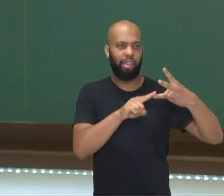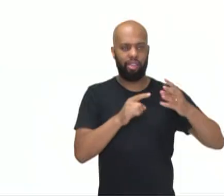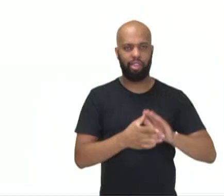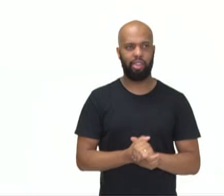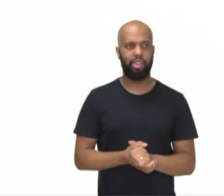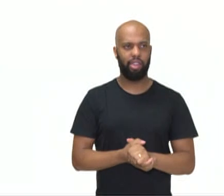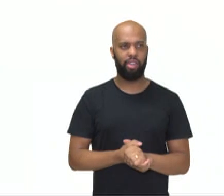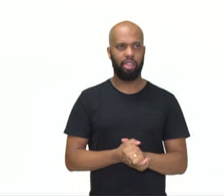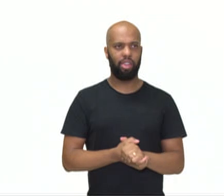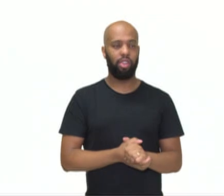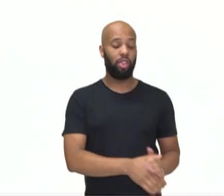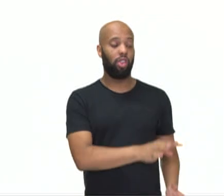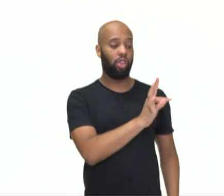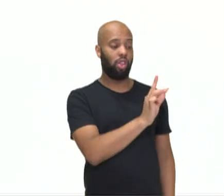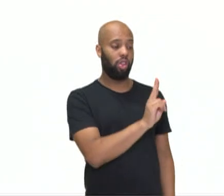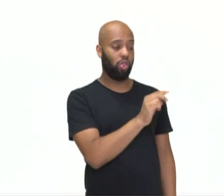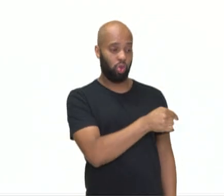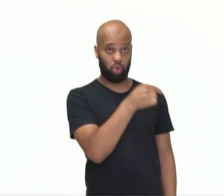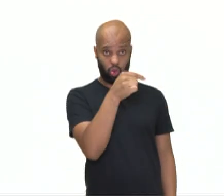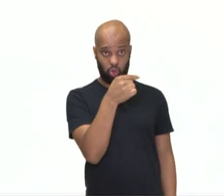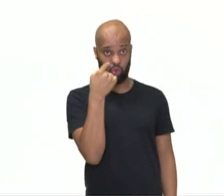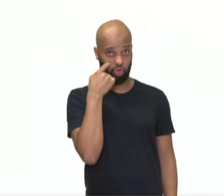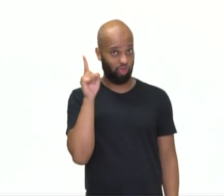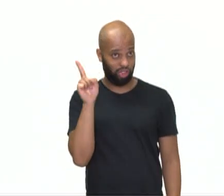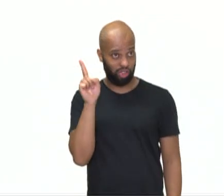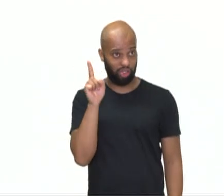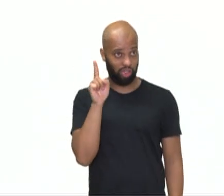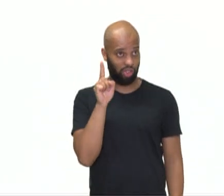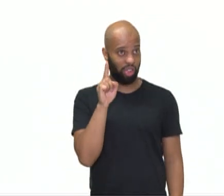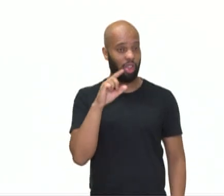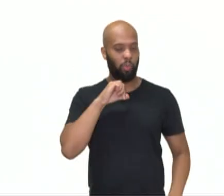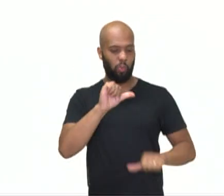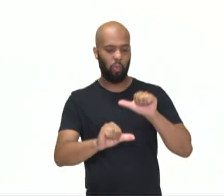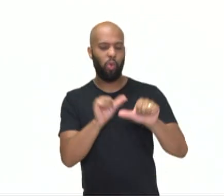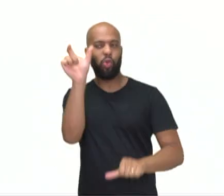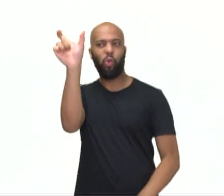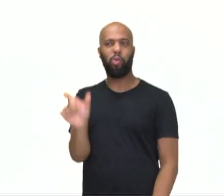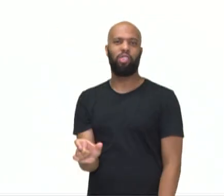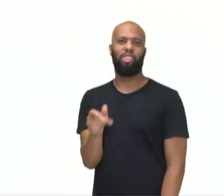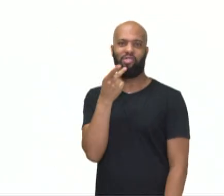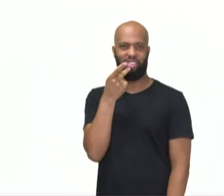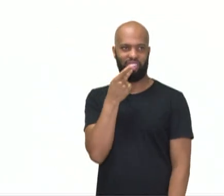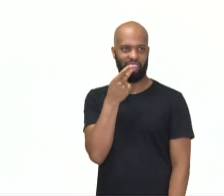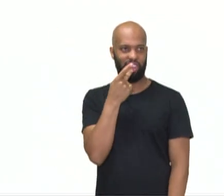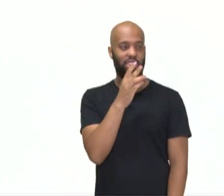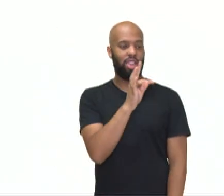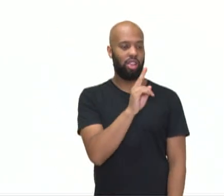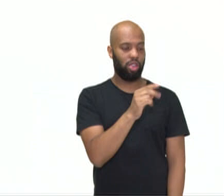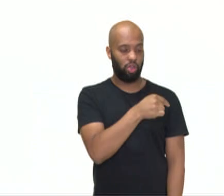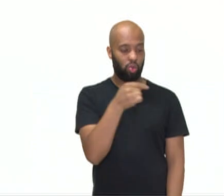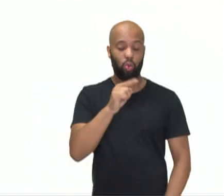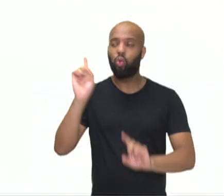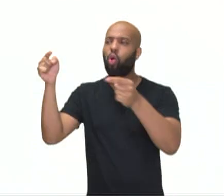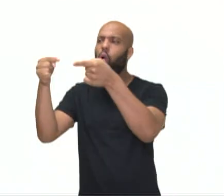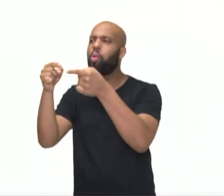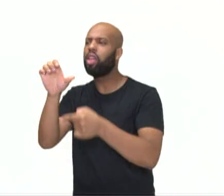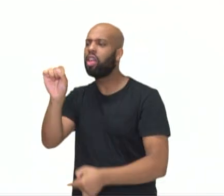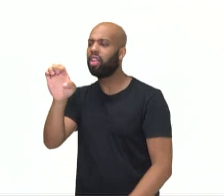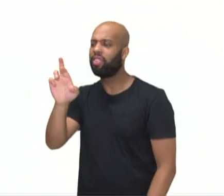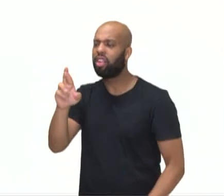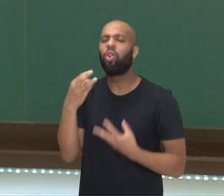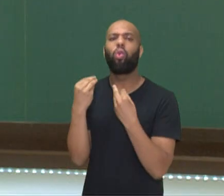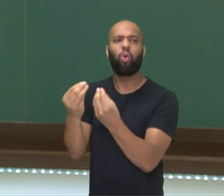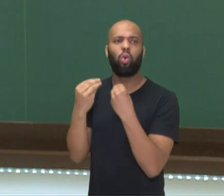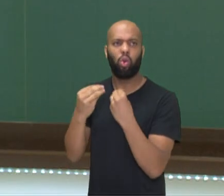C, tu, olha só, mudou já a pessoa do discurso. Tu ser